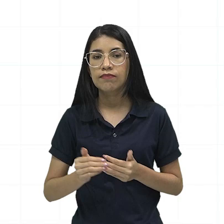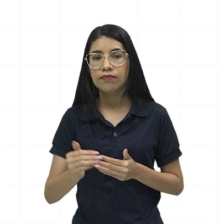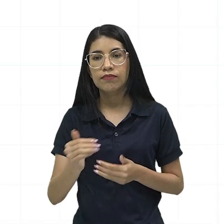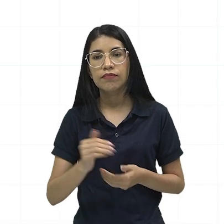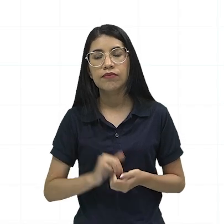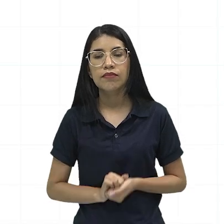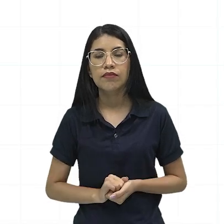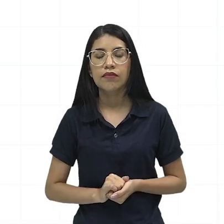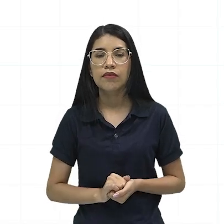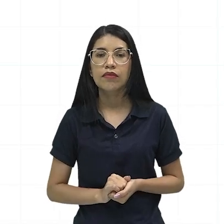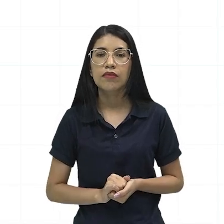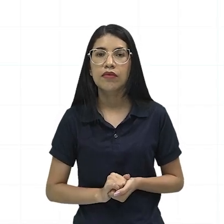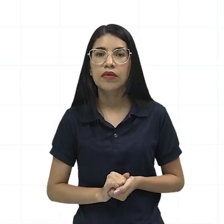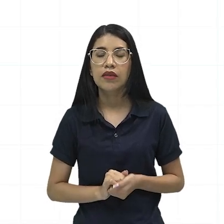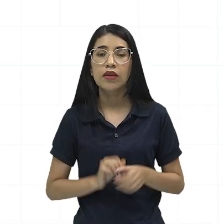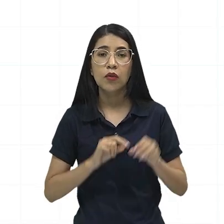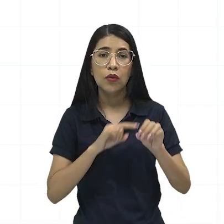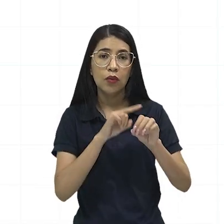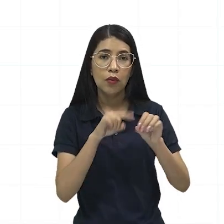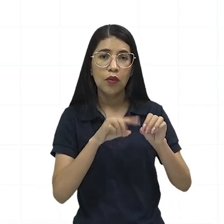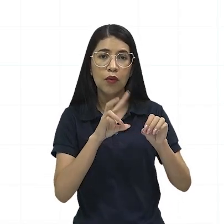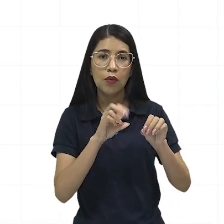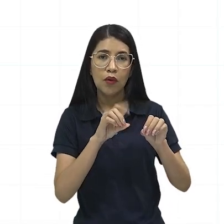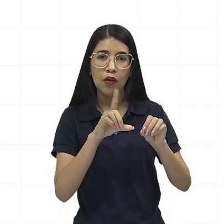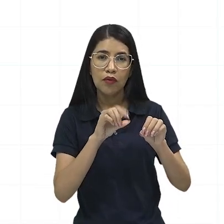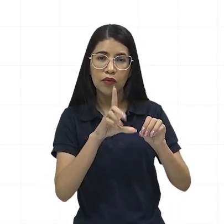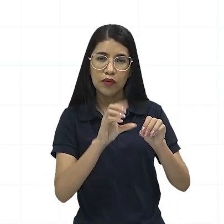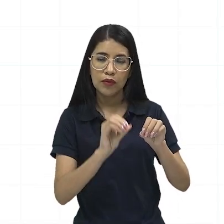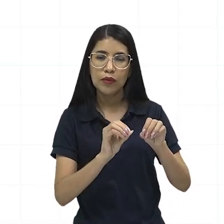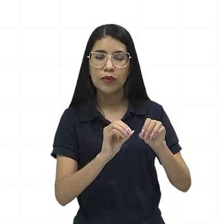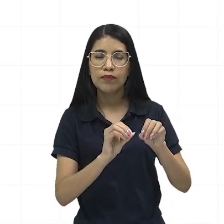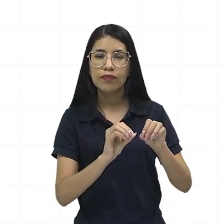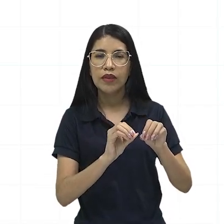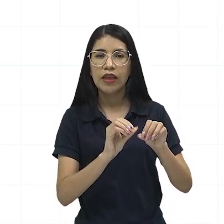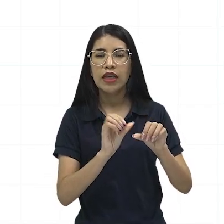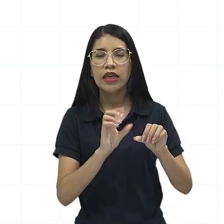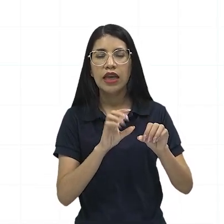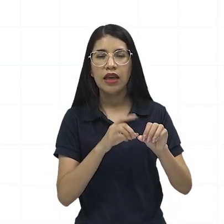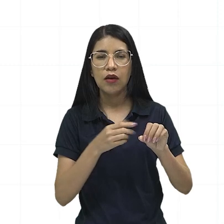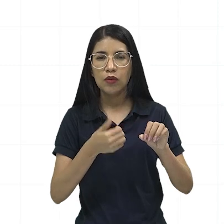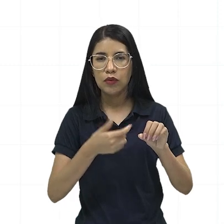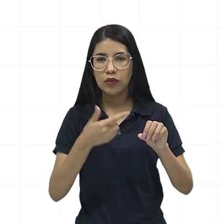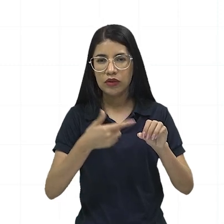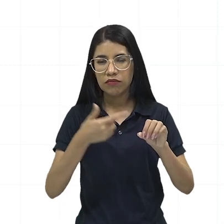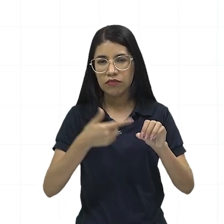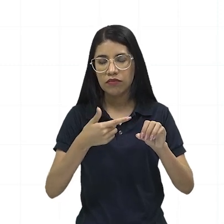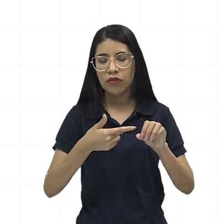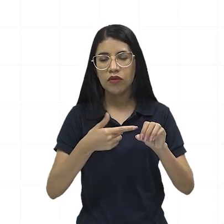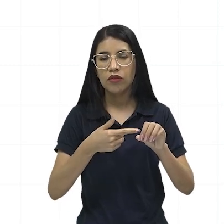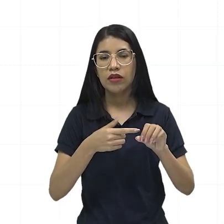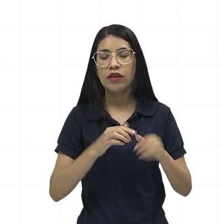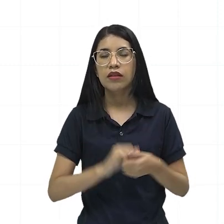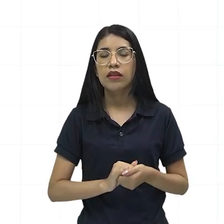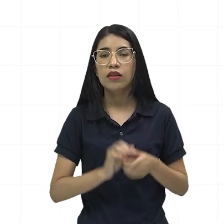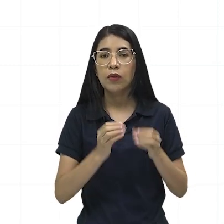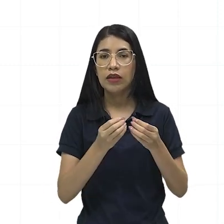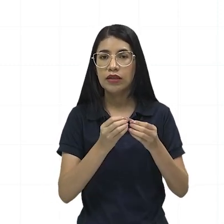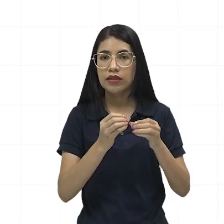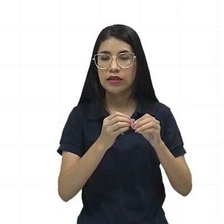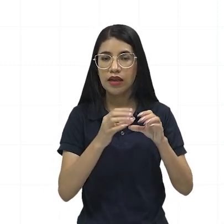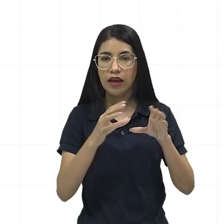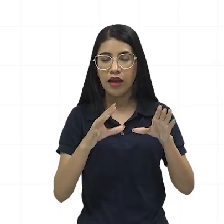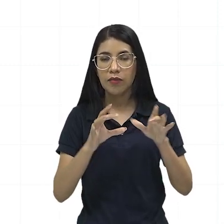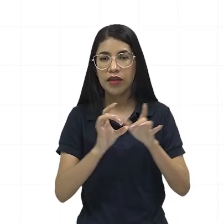avançando. Quando o gameta feminino está no estágio de ovócito secundário, o folículo se rompe